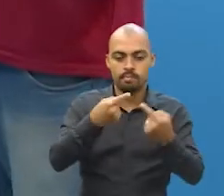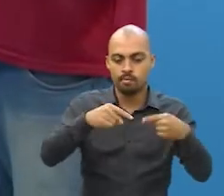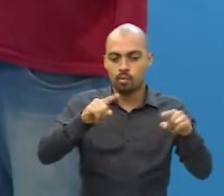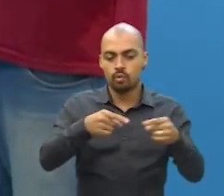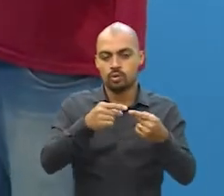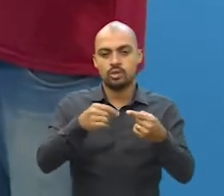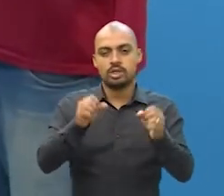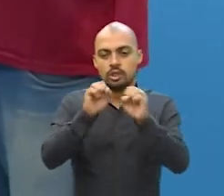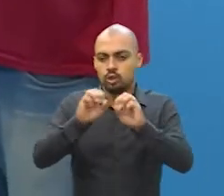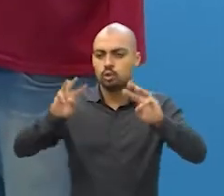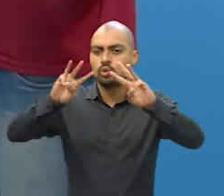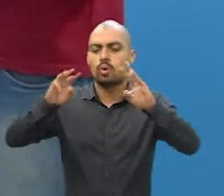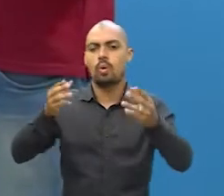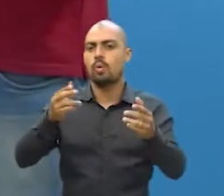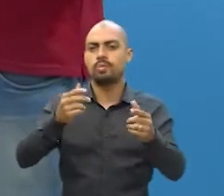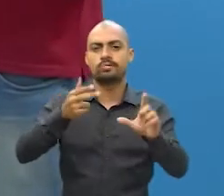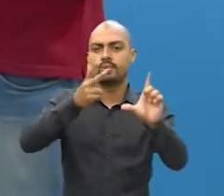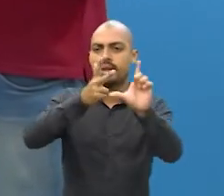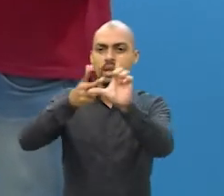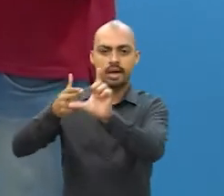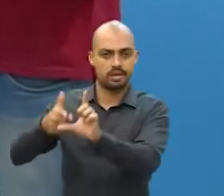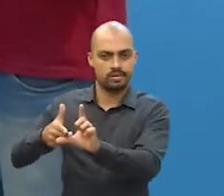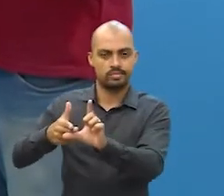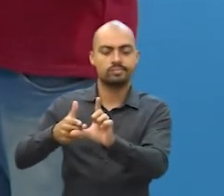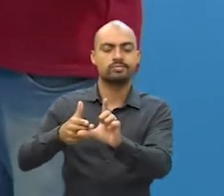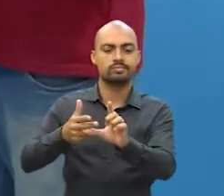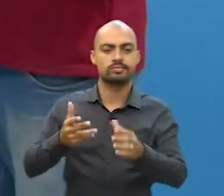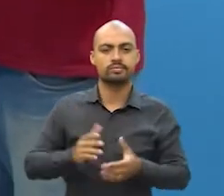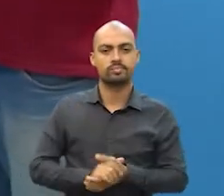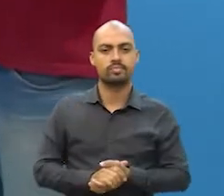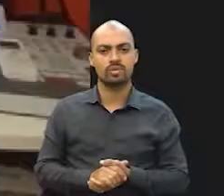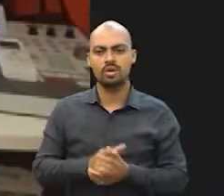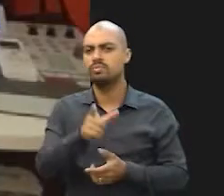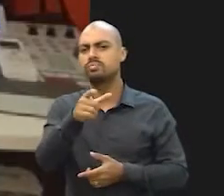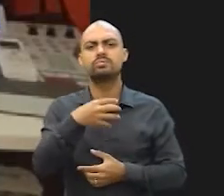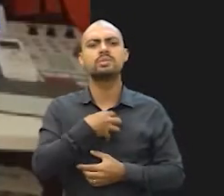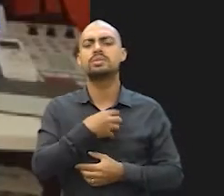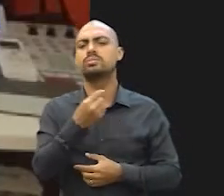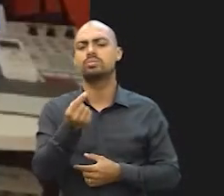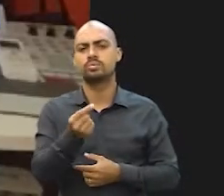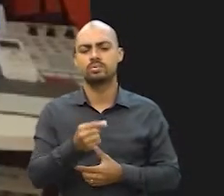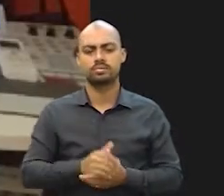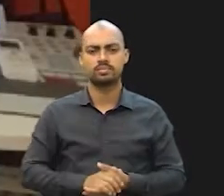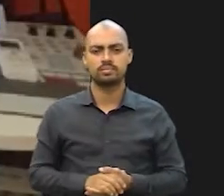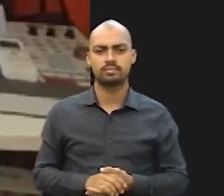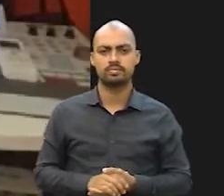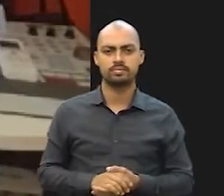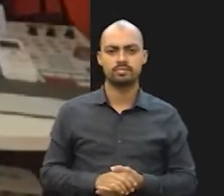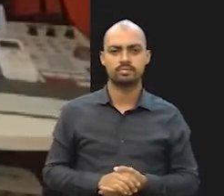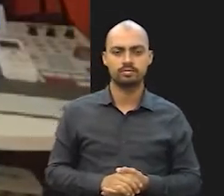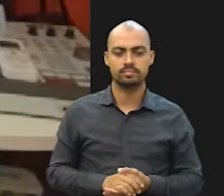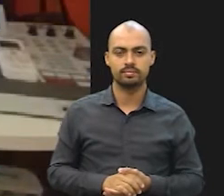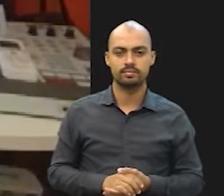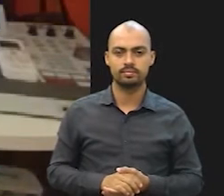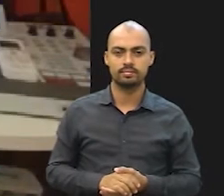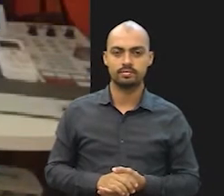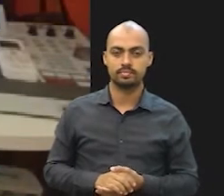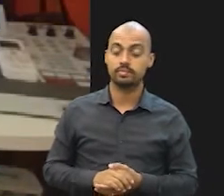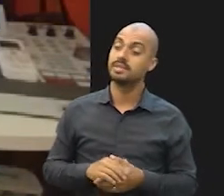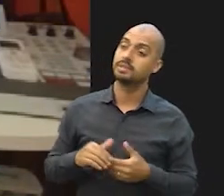música, os shows, as lives que foram realizadas. Você sentiu isso aí também?